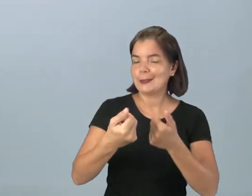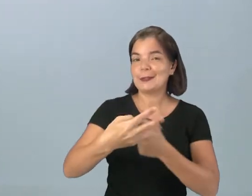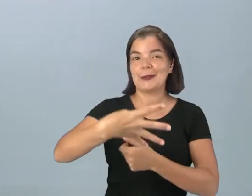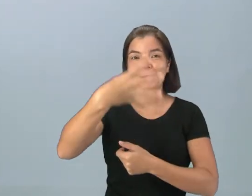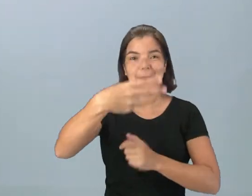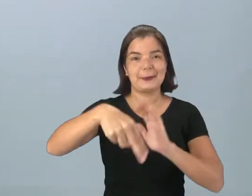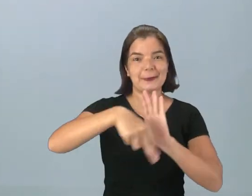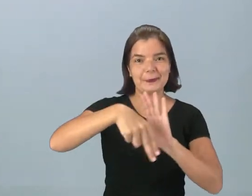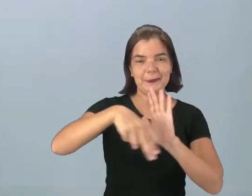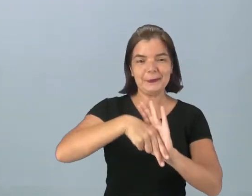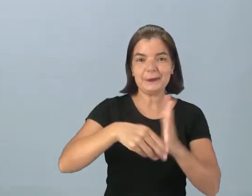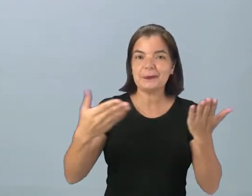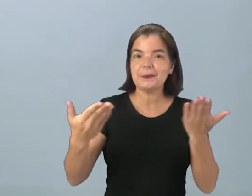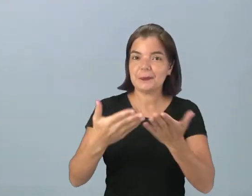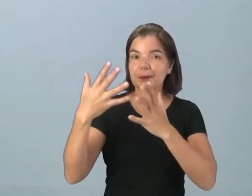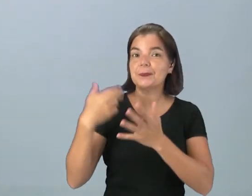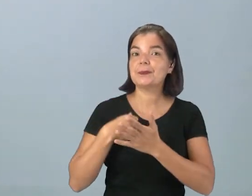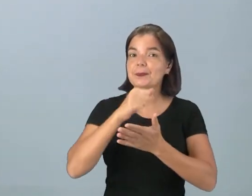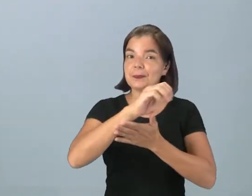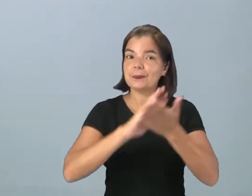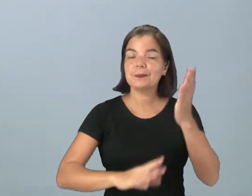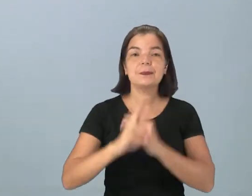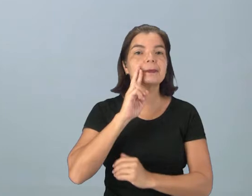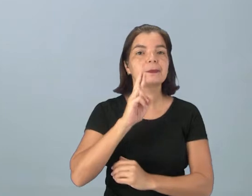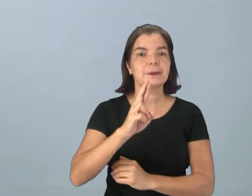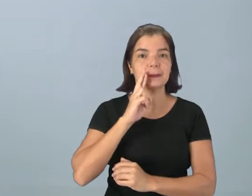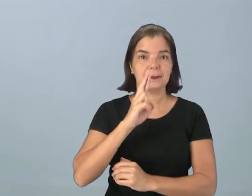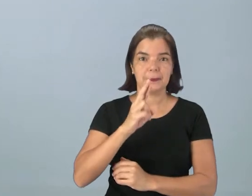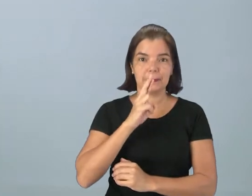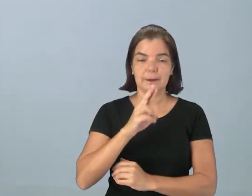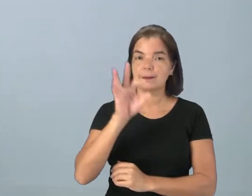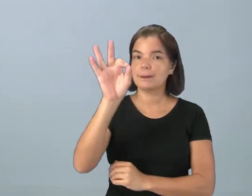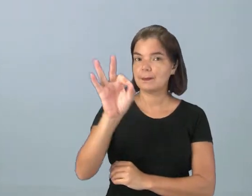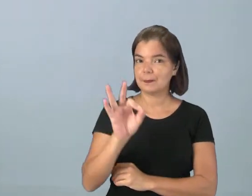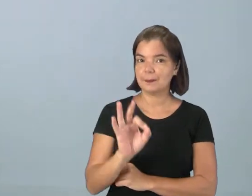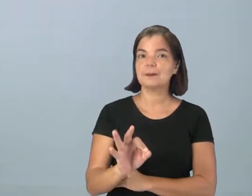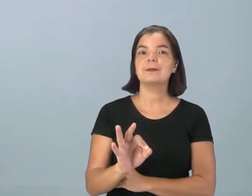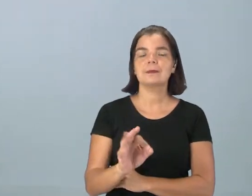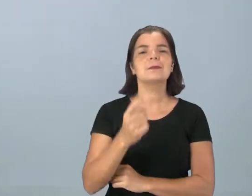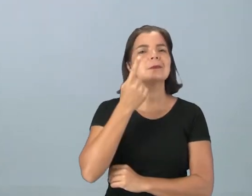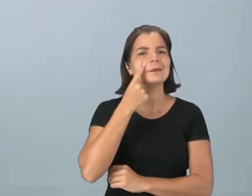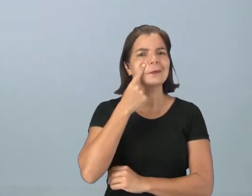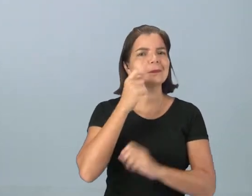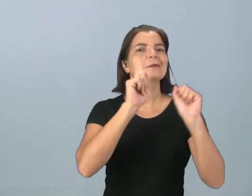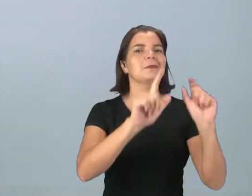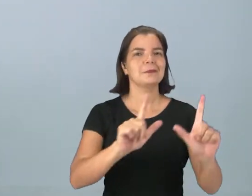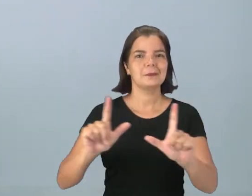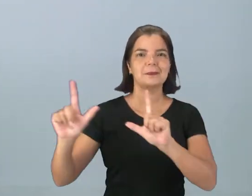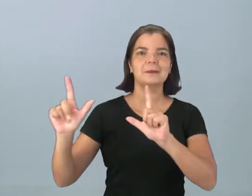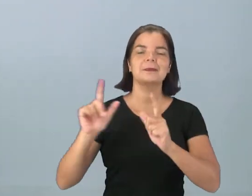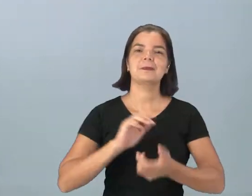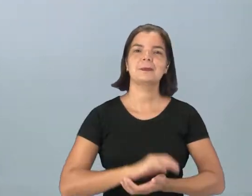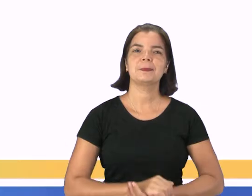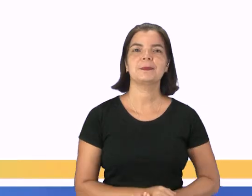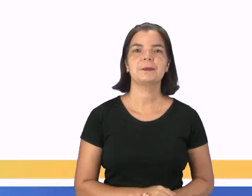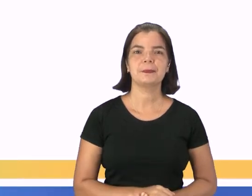vai ser sobre resolução de exercícios, sobre porcentagem. Então, acompanhe comigo aí na sua tela.